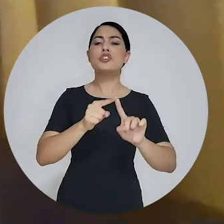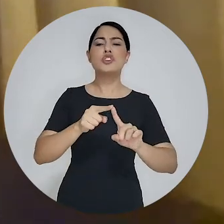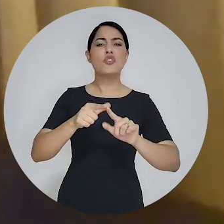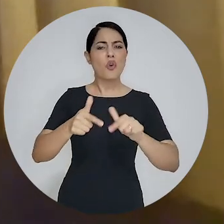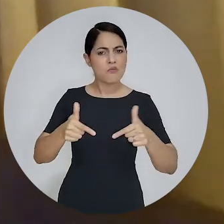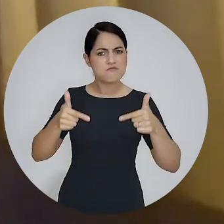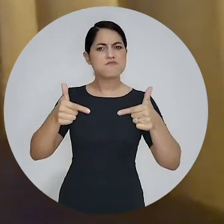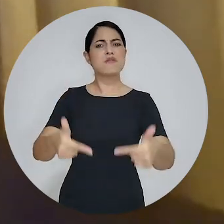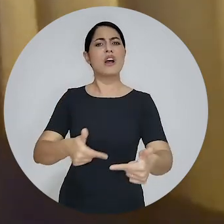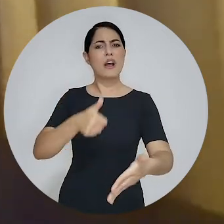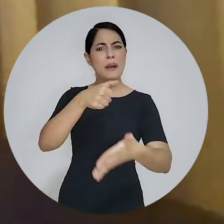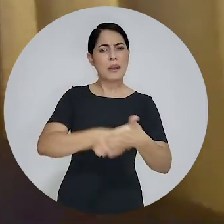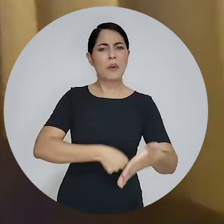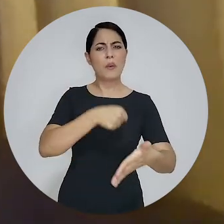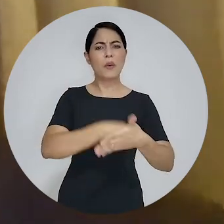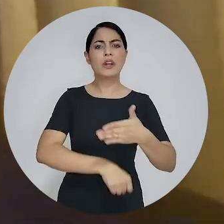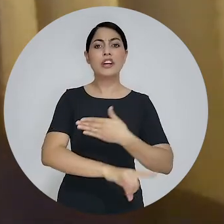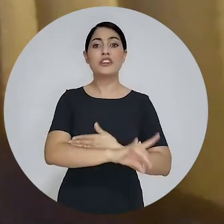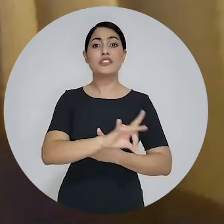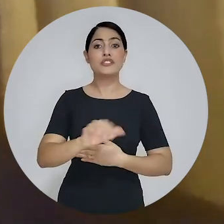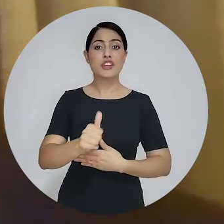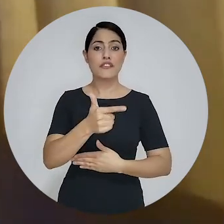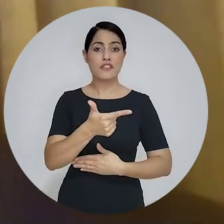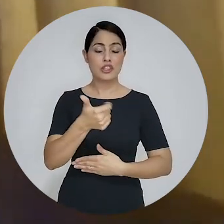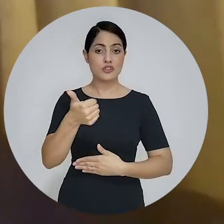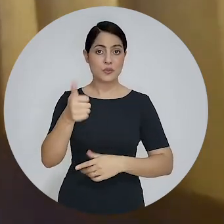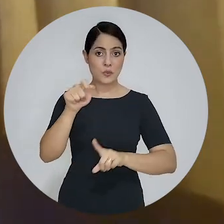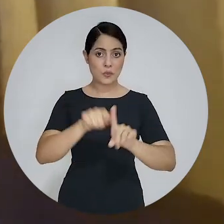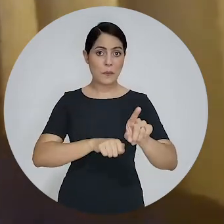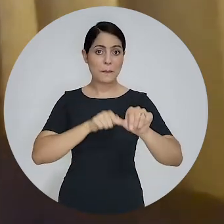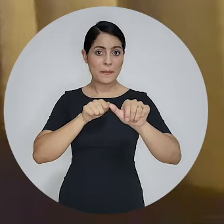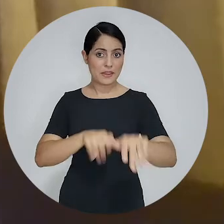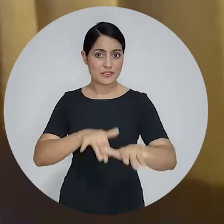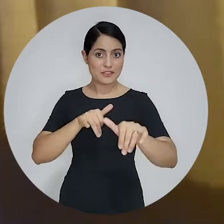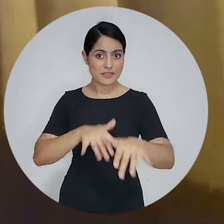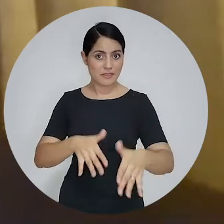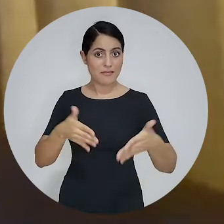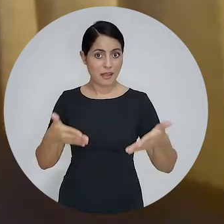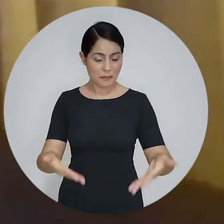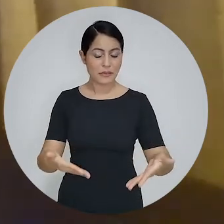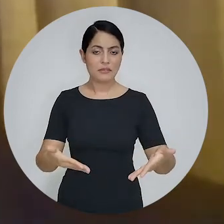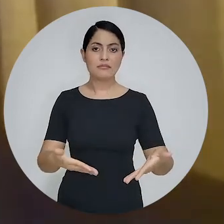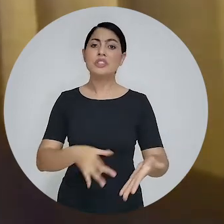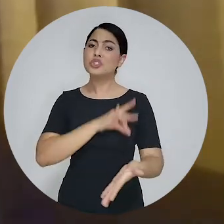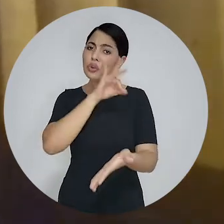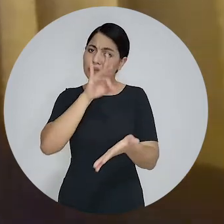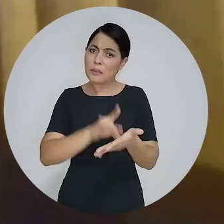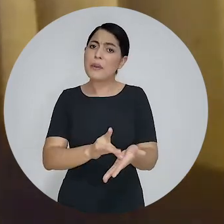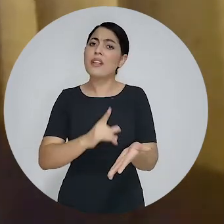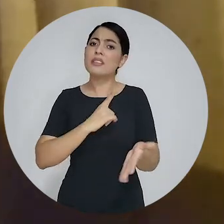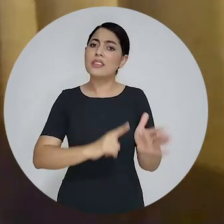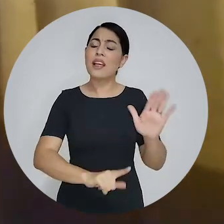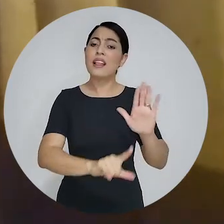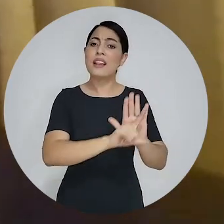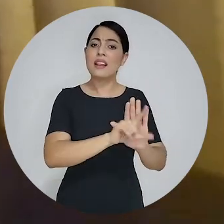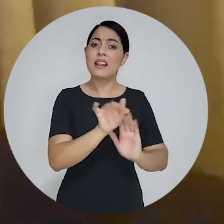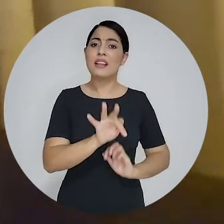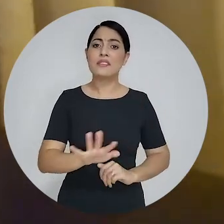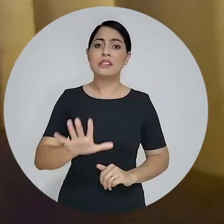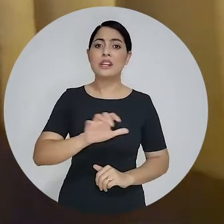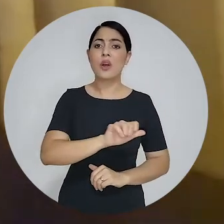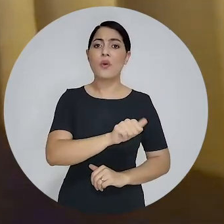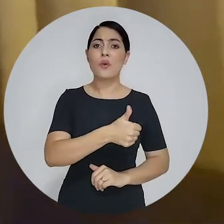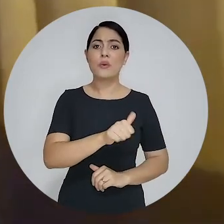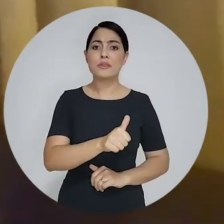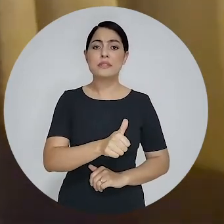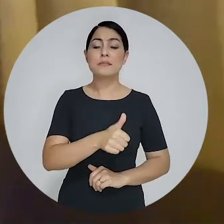com deficiência, que acontece no dia 21 de setembro, e instituído, inclusive, oficialmente pela Lei Federal